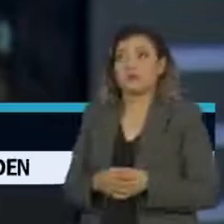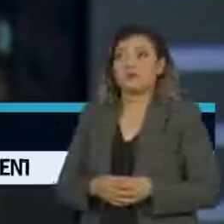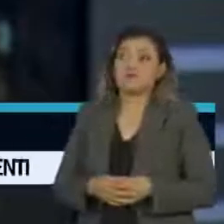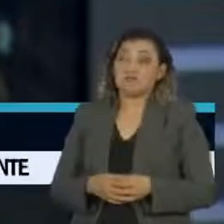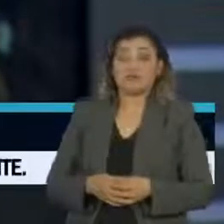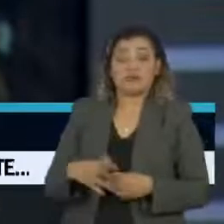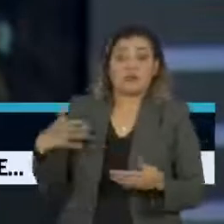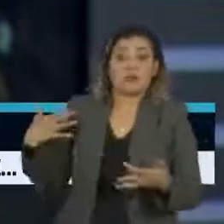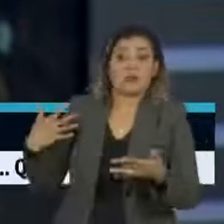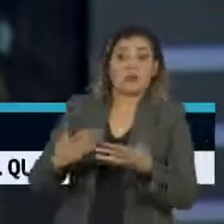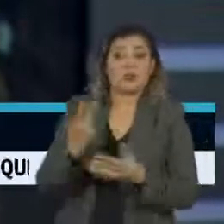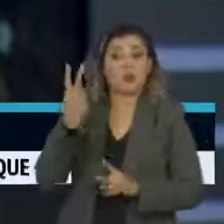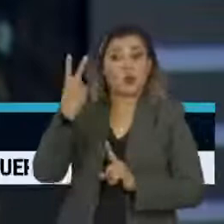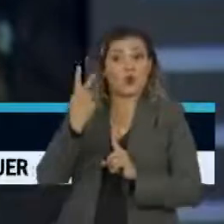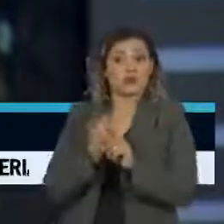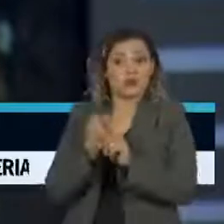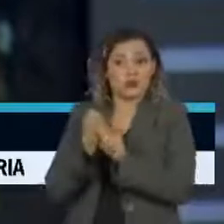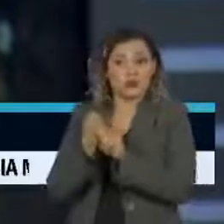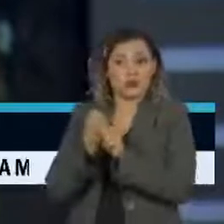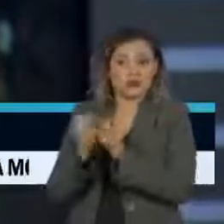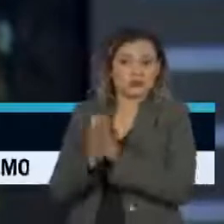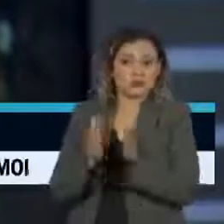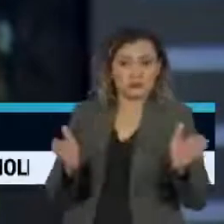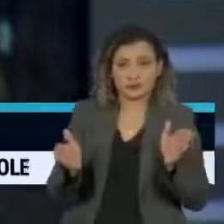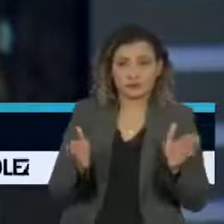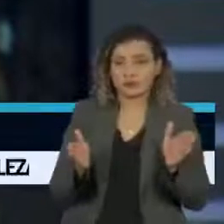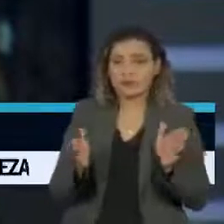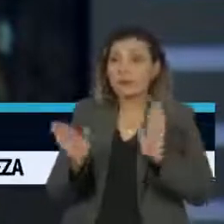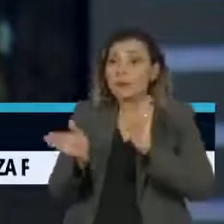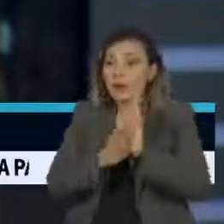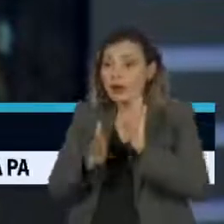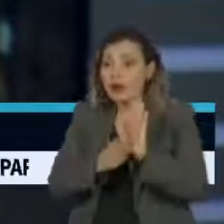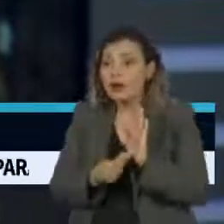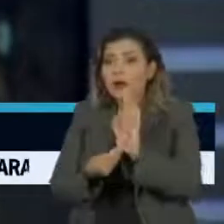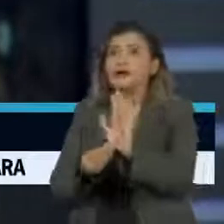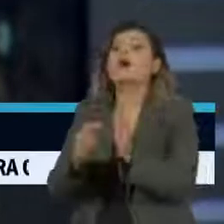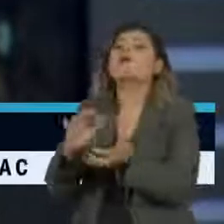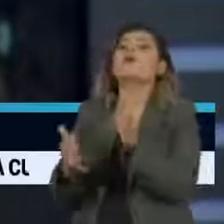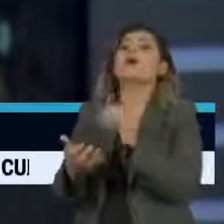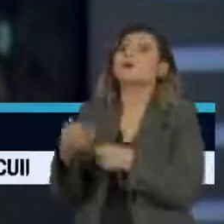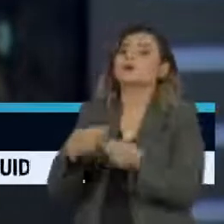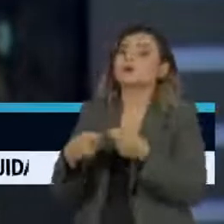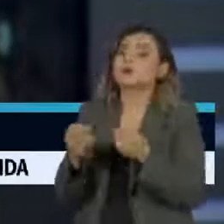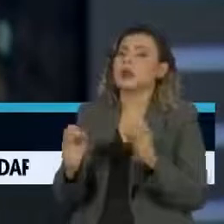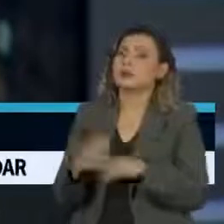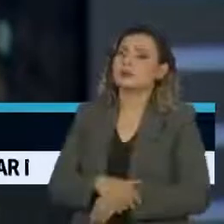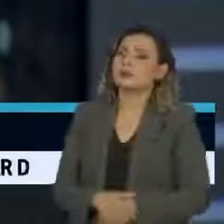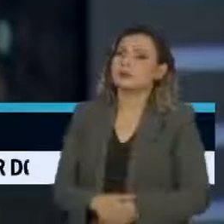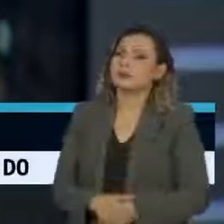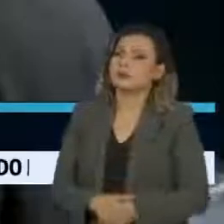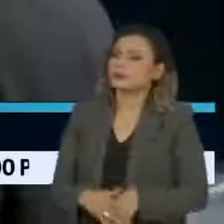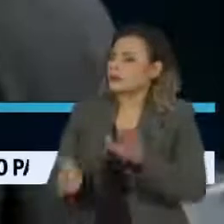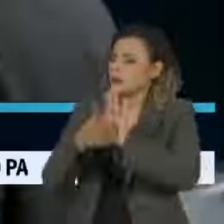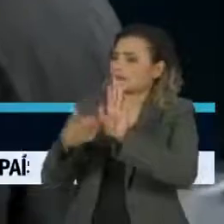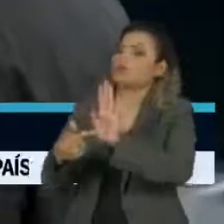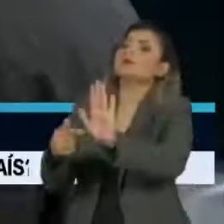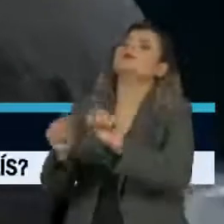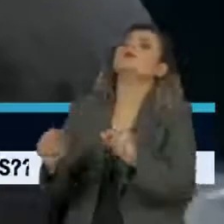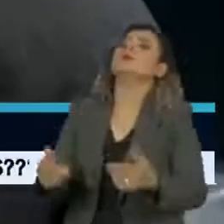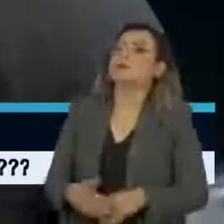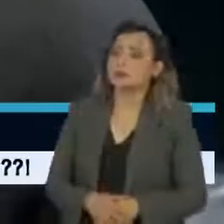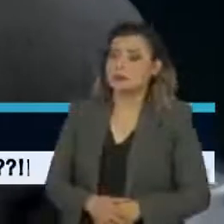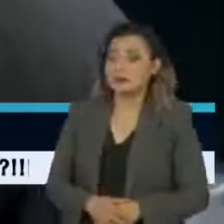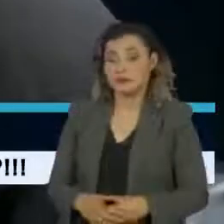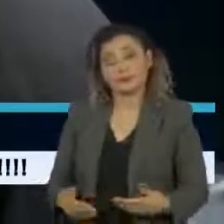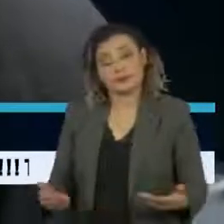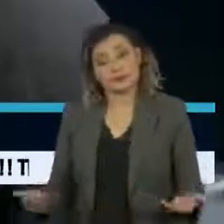né, completando o segundo ano, e esse pessoal não apresentou o que eles querem de reforma administrativa. Tá certo? O que é basicamente a reforma administrativa? Que